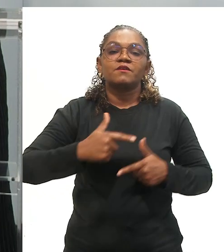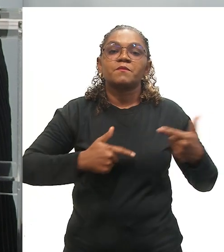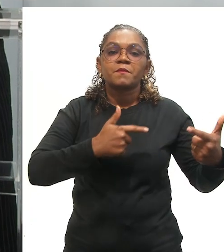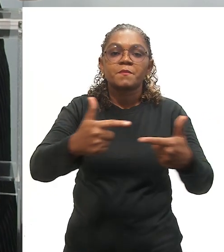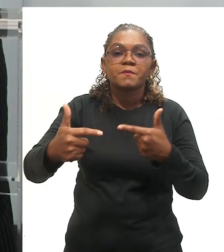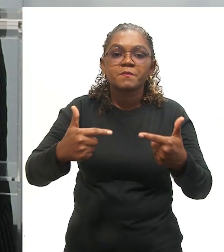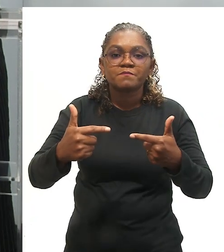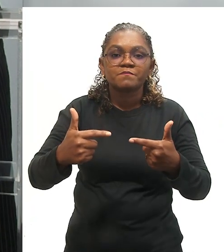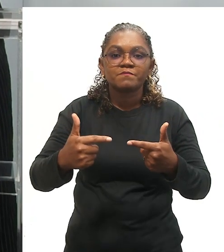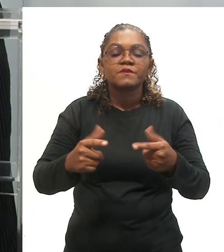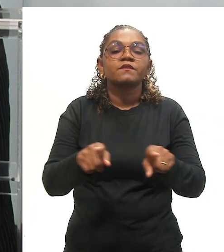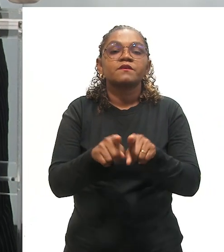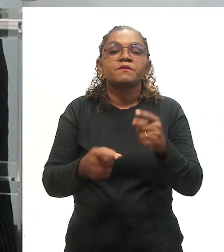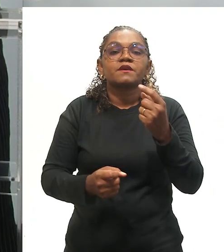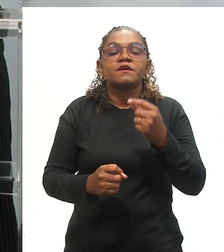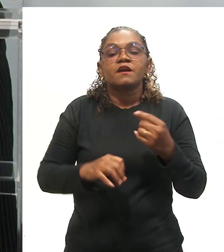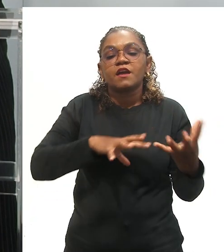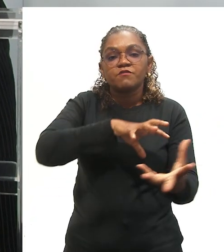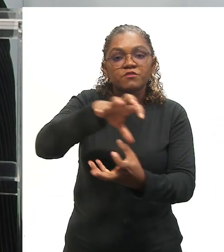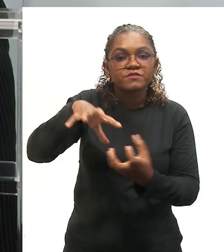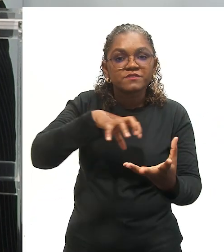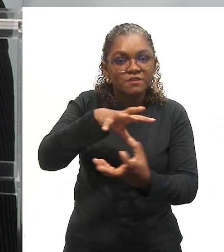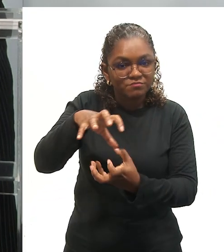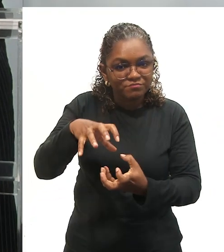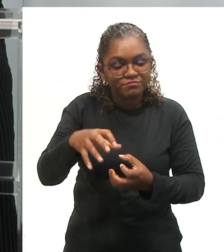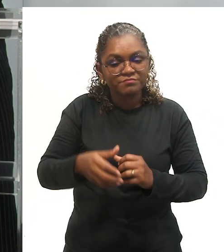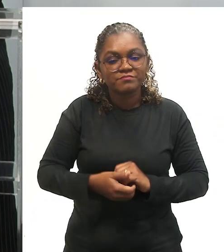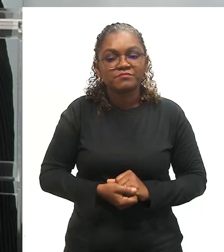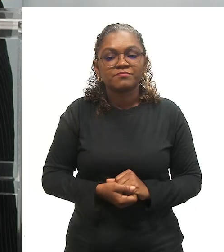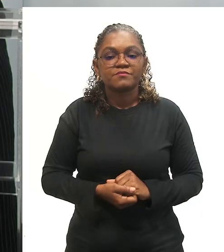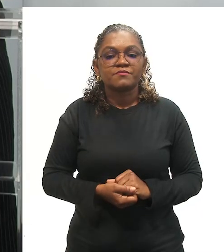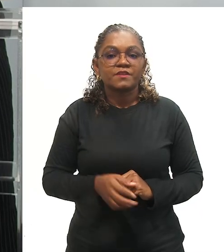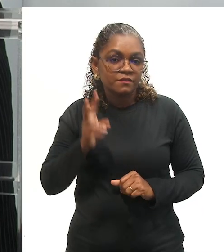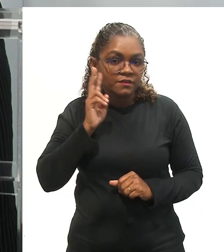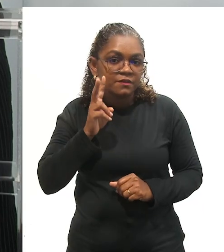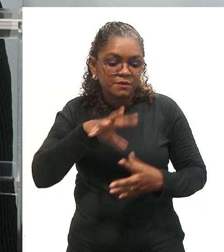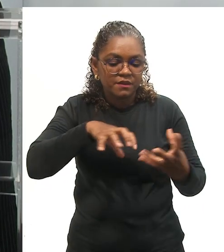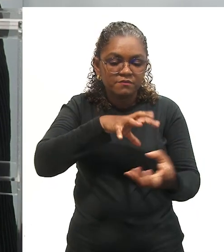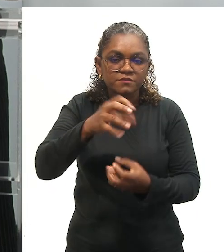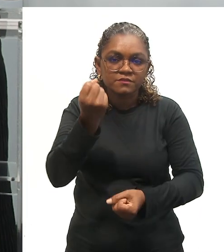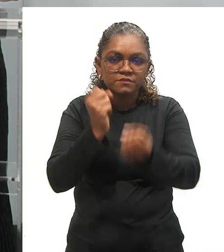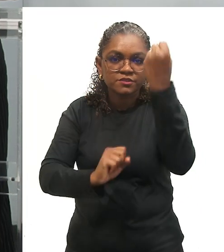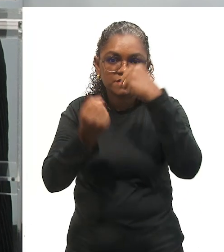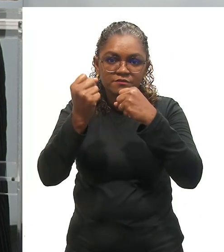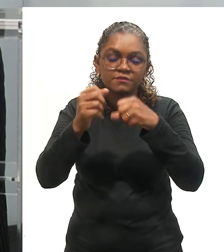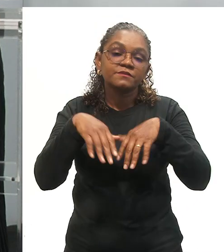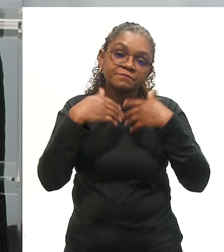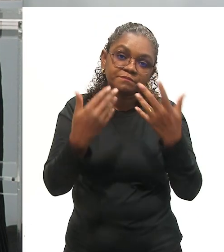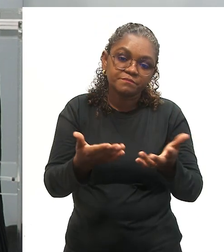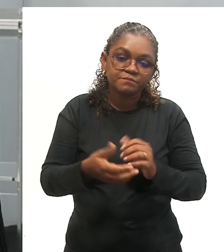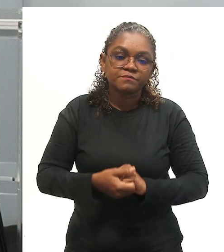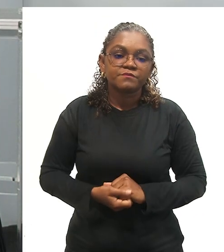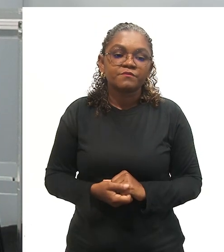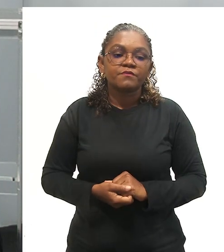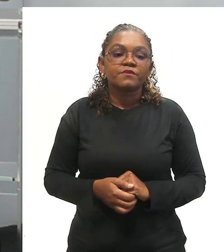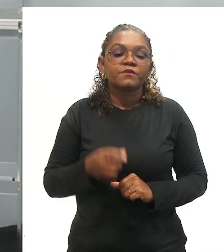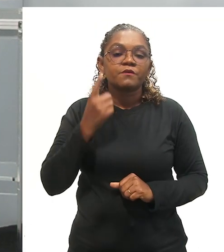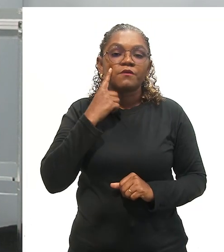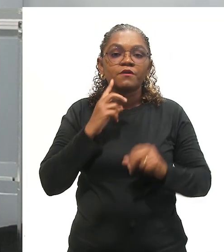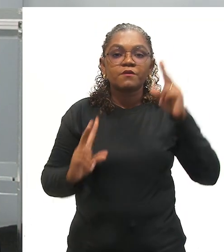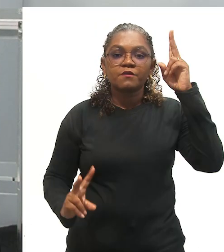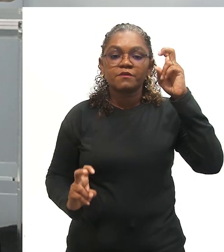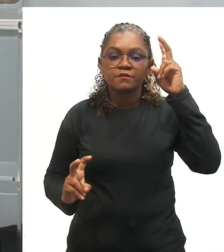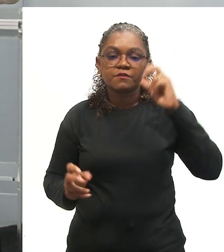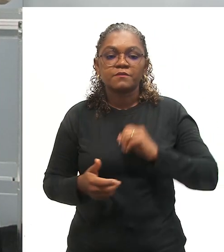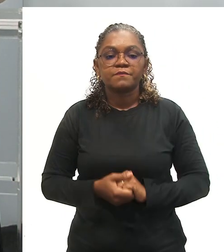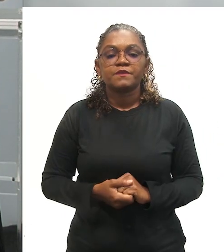Na industrialização a gente entendeu a síntese do que está falando desse pensamento. Esse é um pensamento do Adam Smith que fala assim: o que faz uma nação